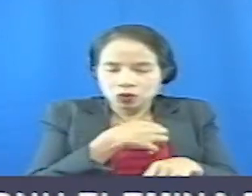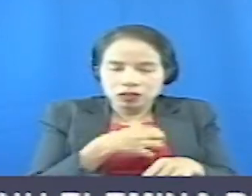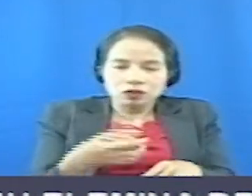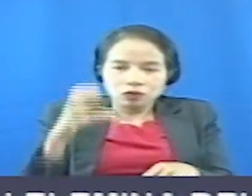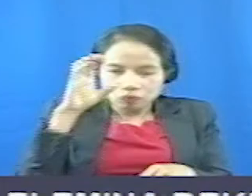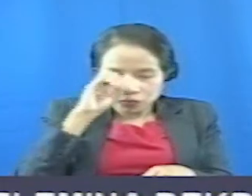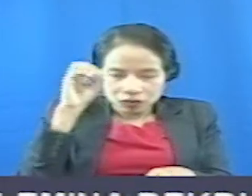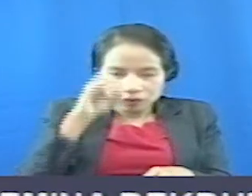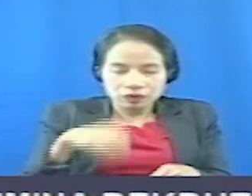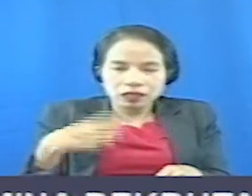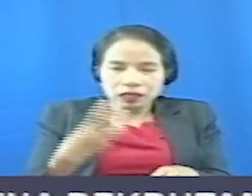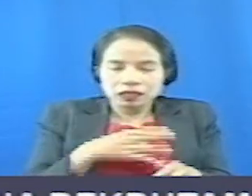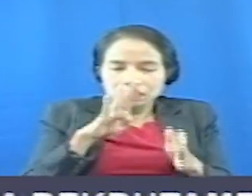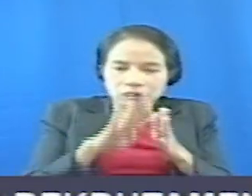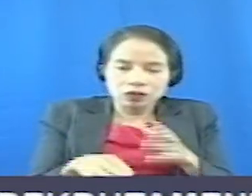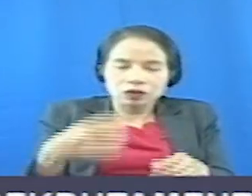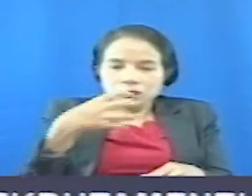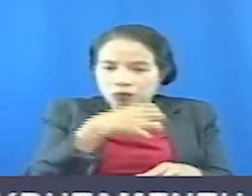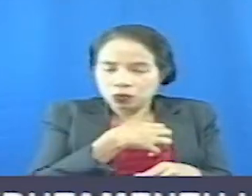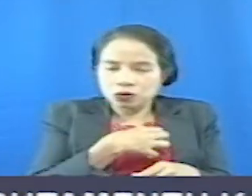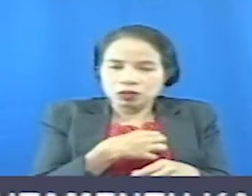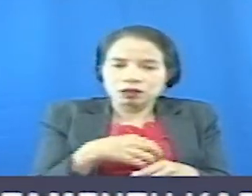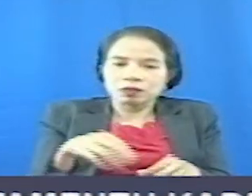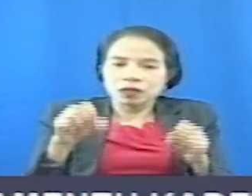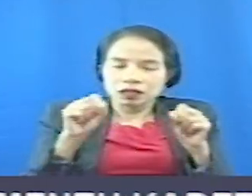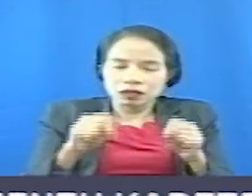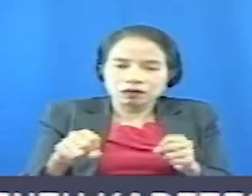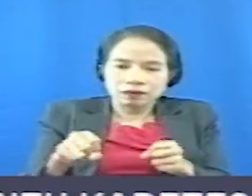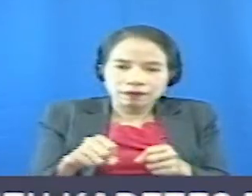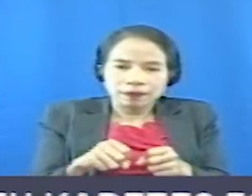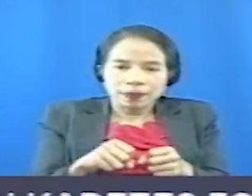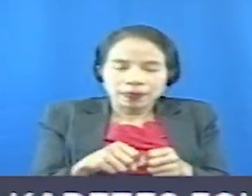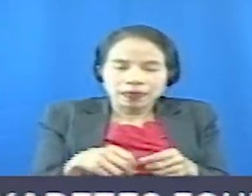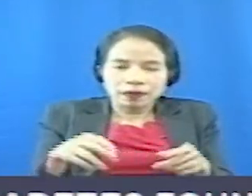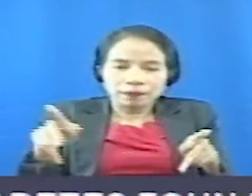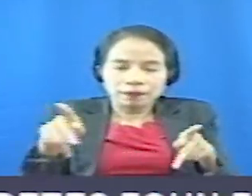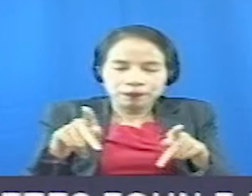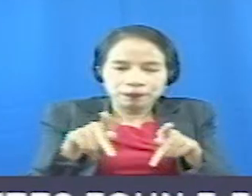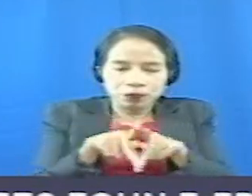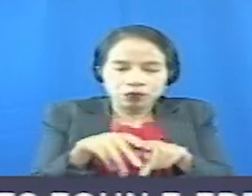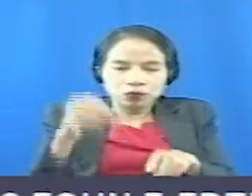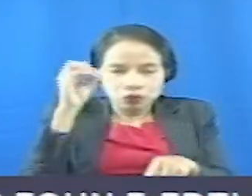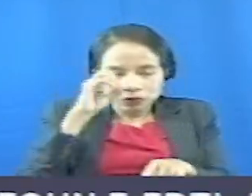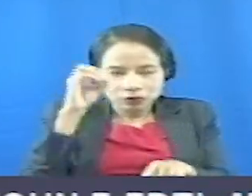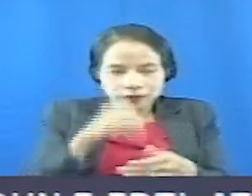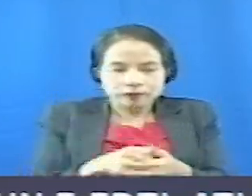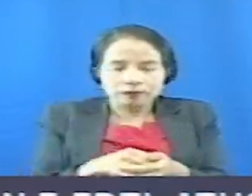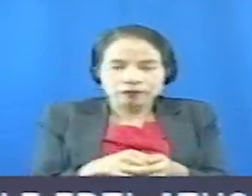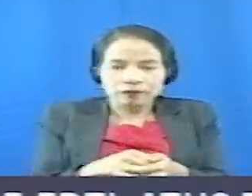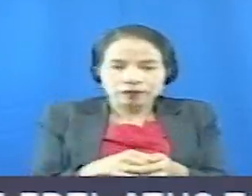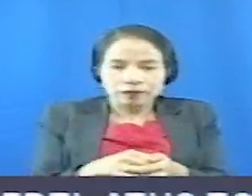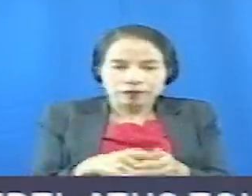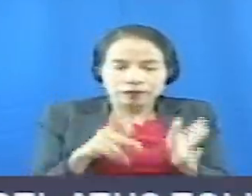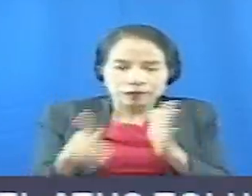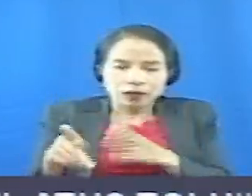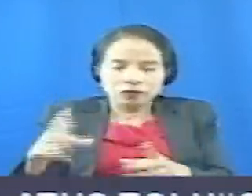observasaun ya ita haminus vali posto ida sene hodi bele destak destak bahaya posto observasaun ne pitur polisian João Batista akrasenta tur plano no